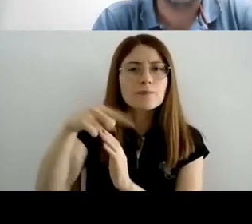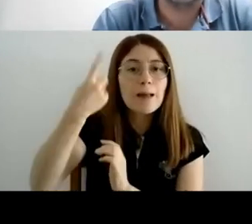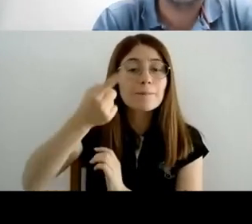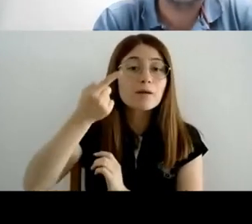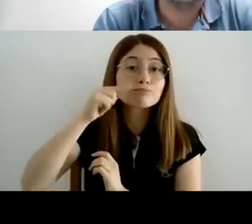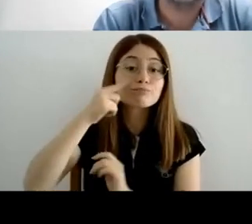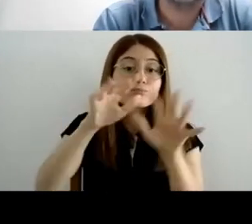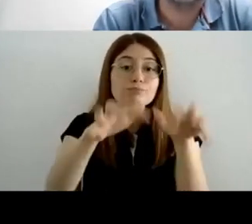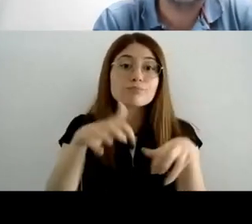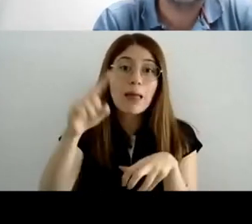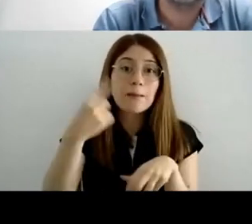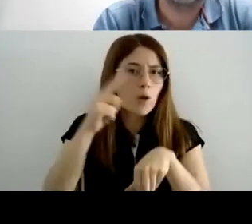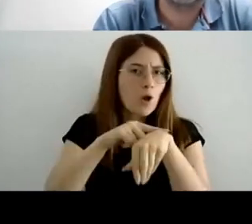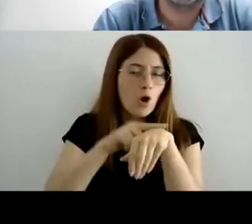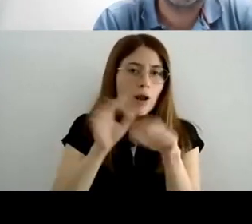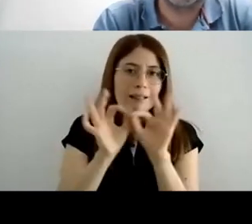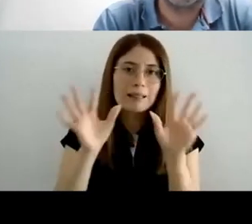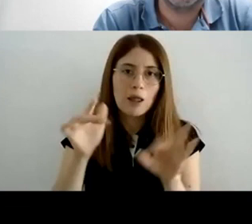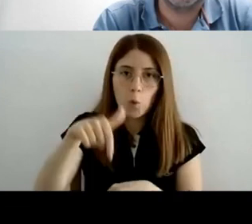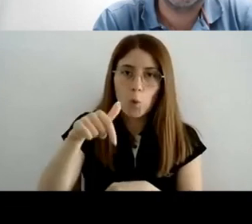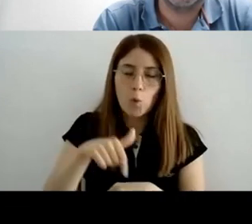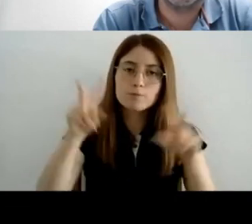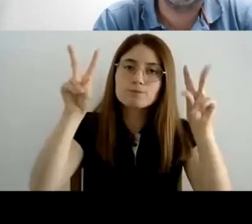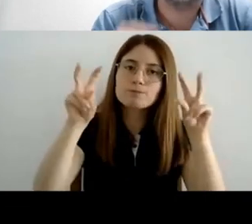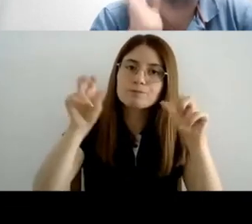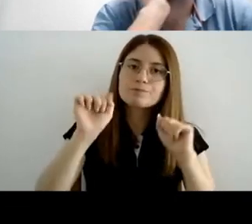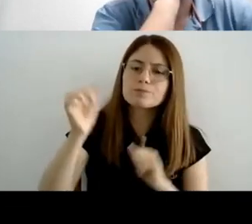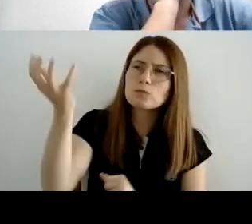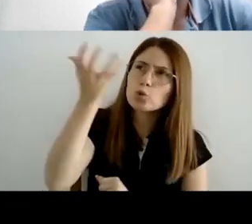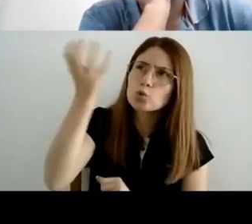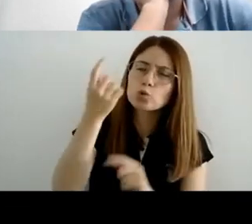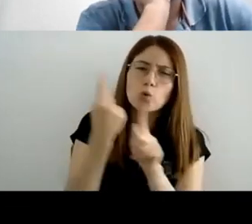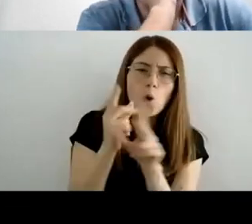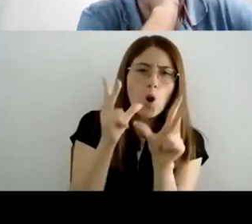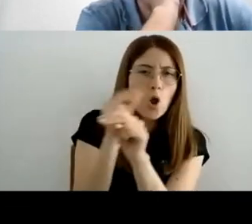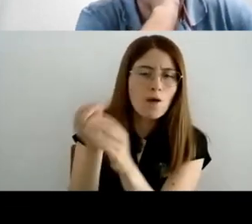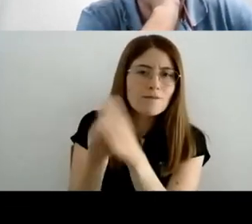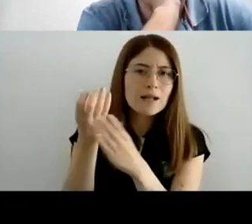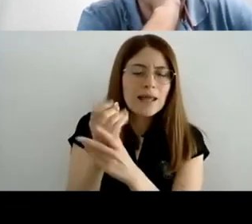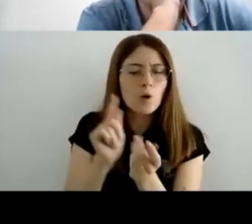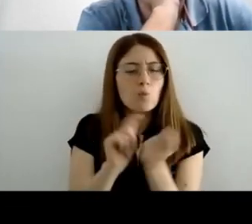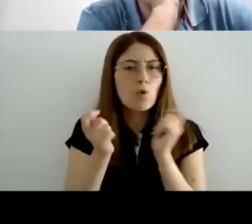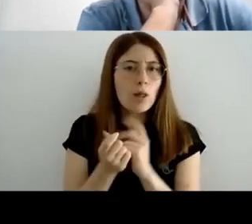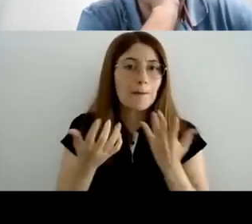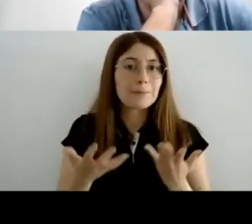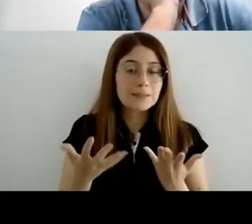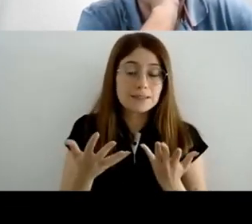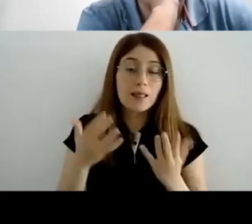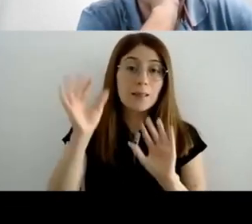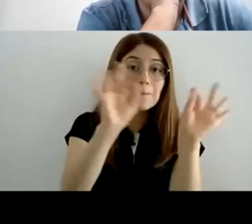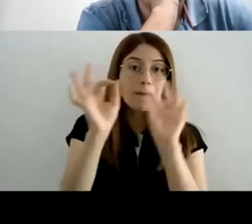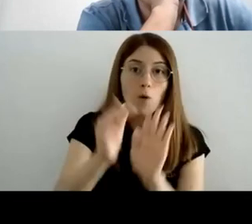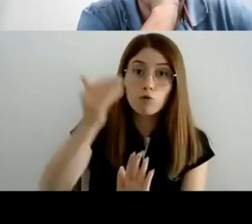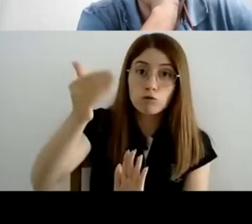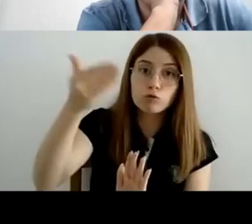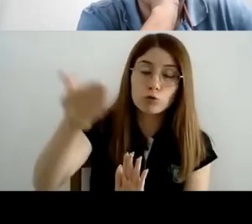dinamiza amanhã, à mesma hora, intitulada Cultura de Inovação, mudar o presente, preparar o futuro. Podem consultar